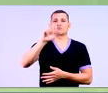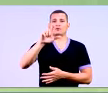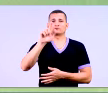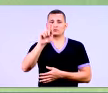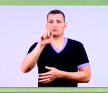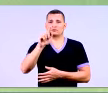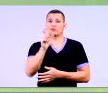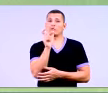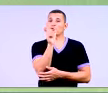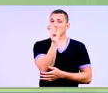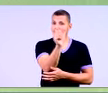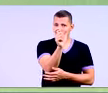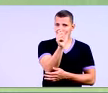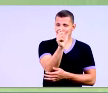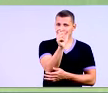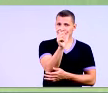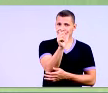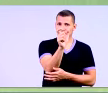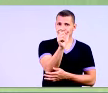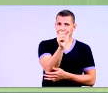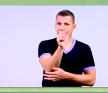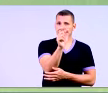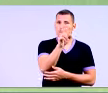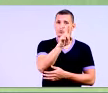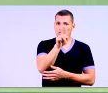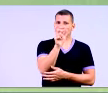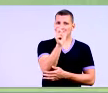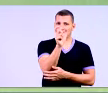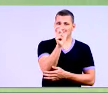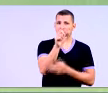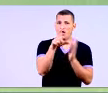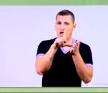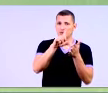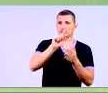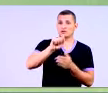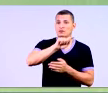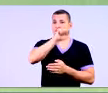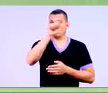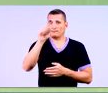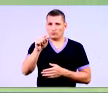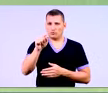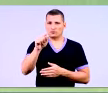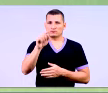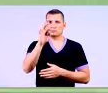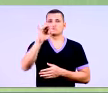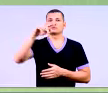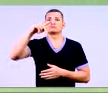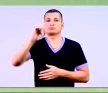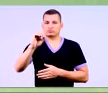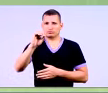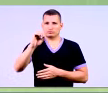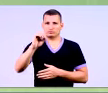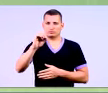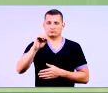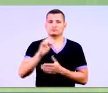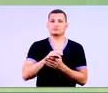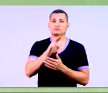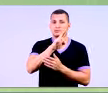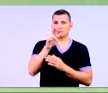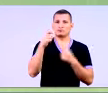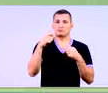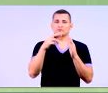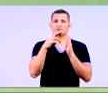antes e depois do tipo já em java não se coloca o tipo antes e depois do nome o nome da variável deve seguir as regras que já